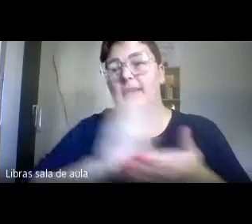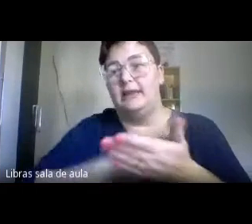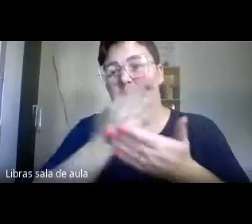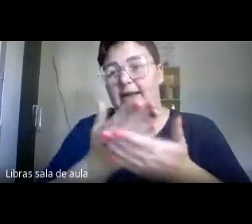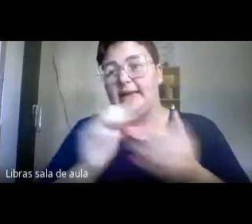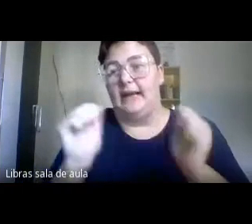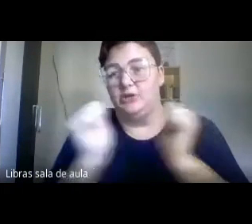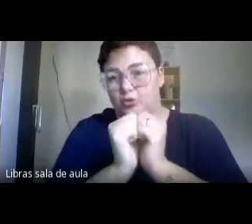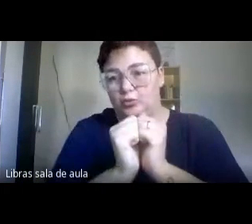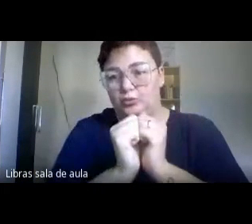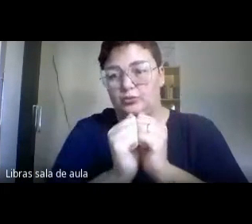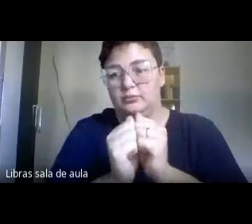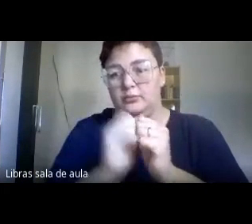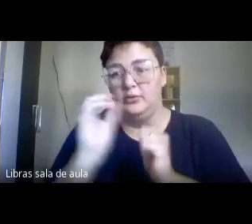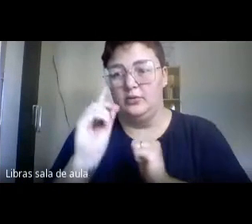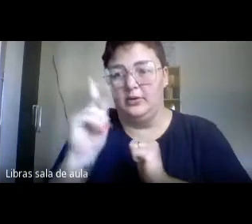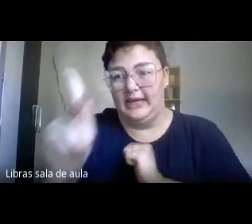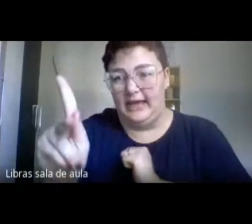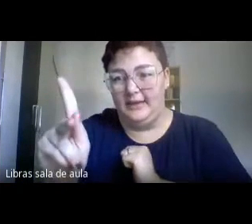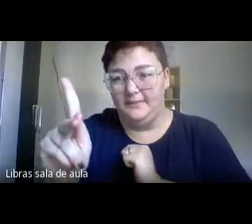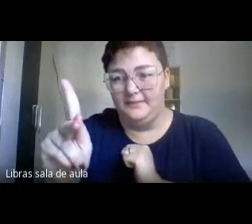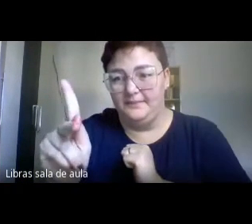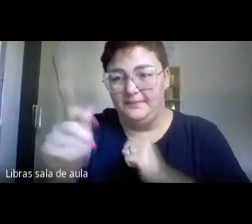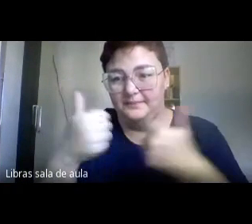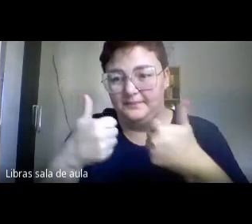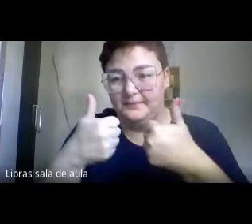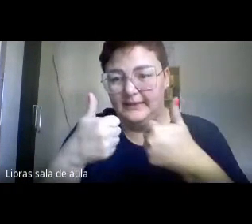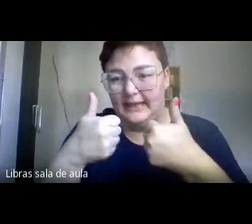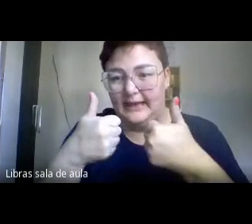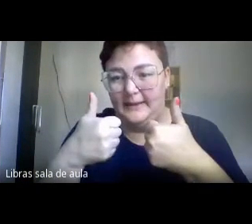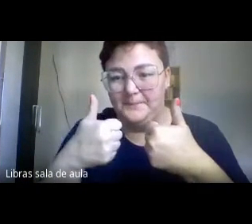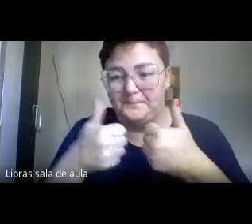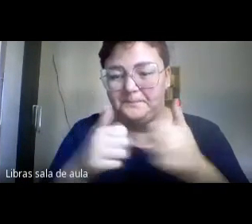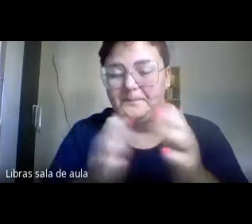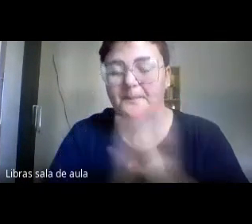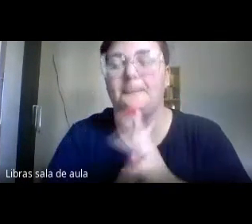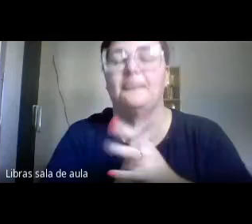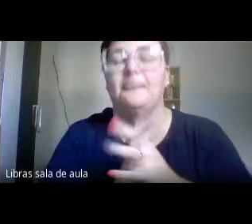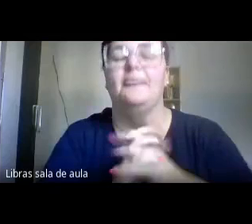vou interpretar junto, ok? Tá?